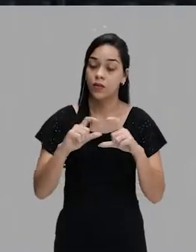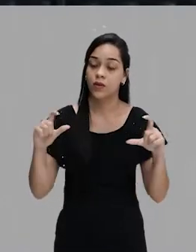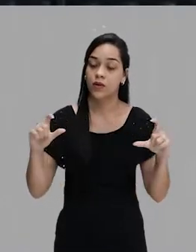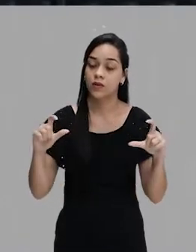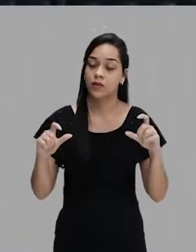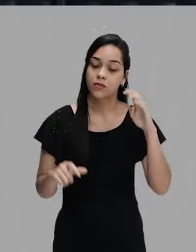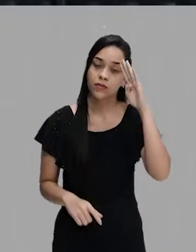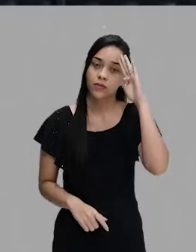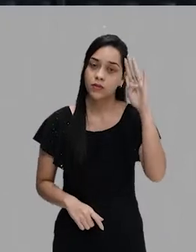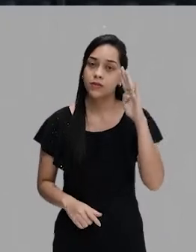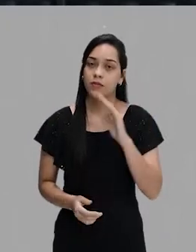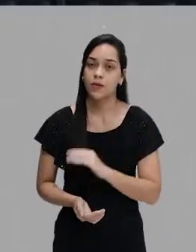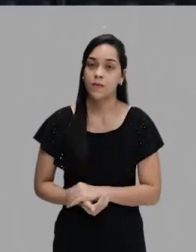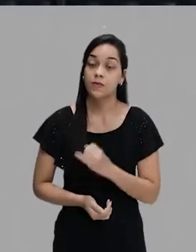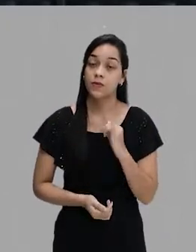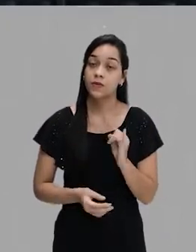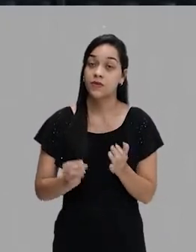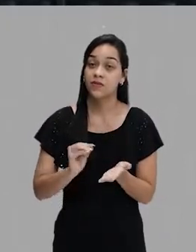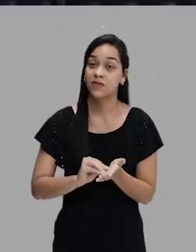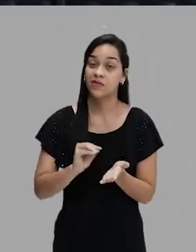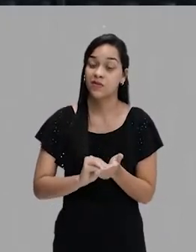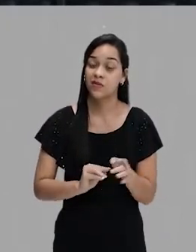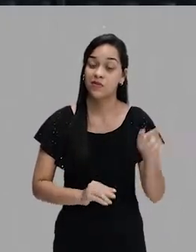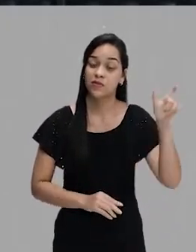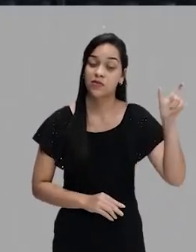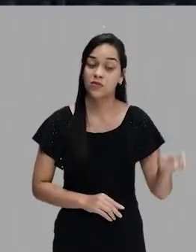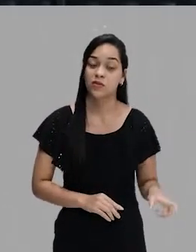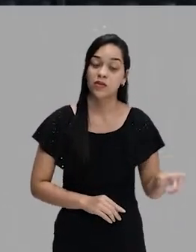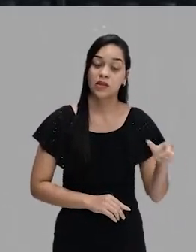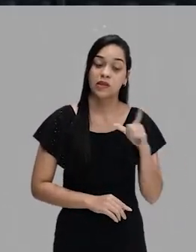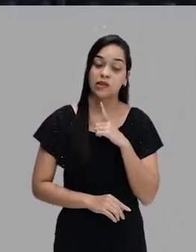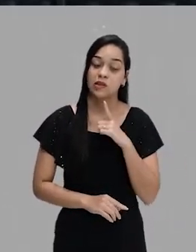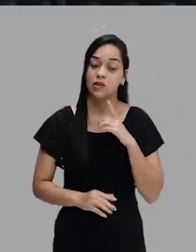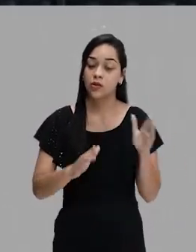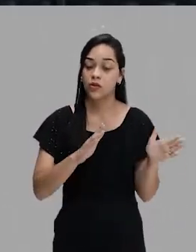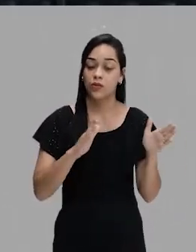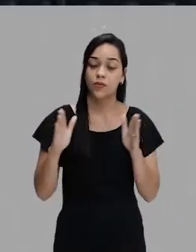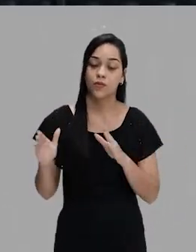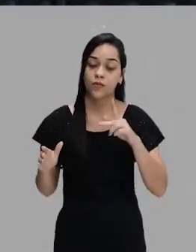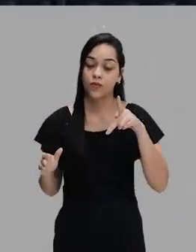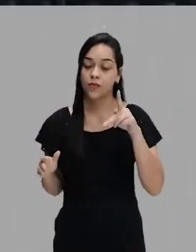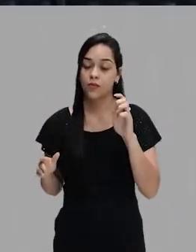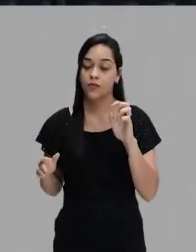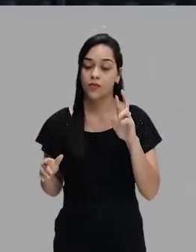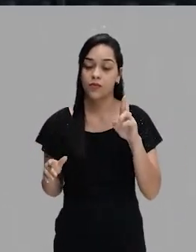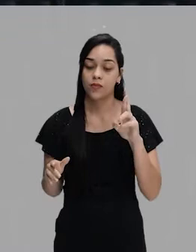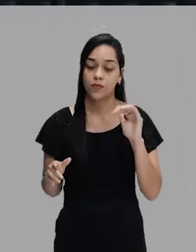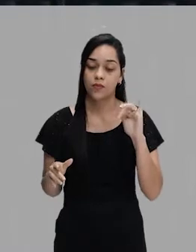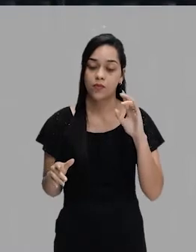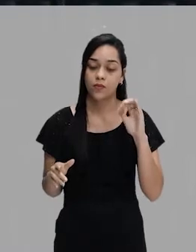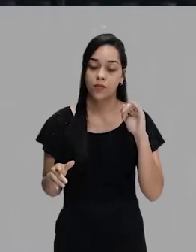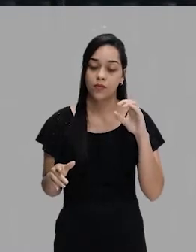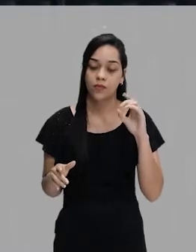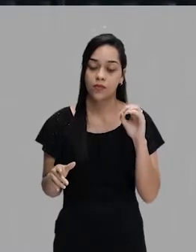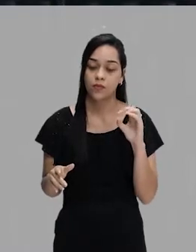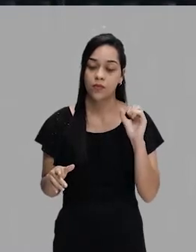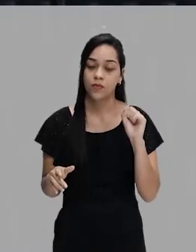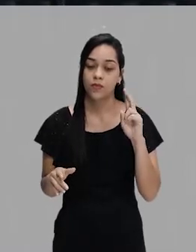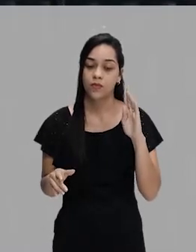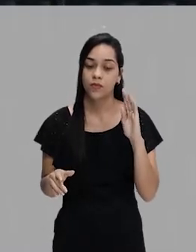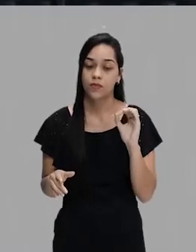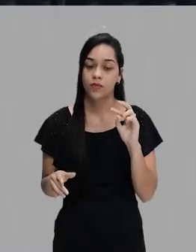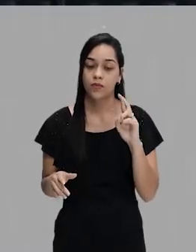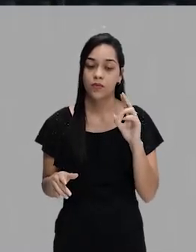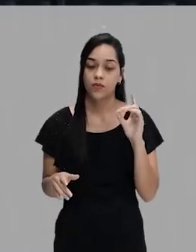principal. Se falta o sujeito e eu tenho um período composto por subordinação,